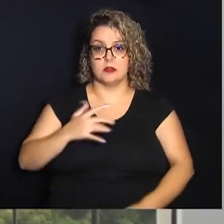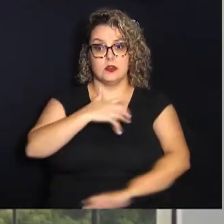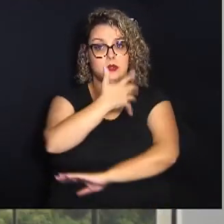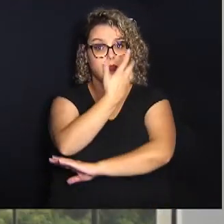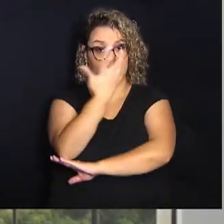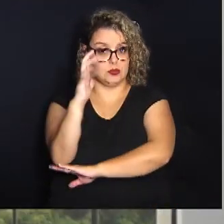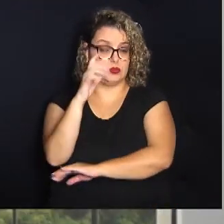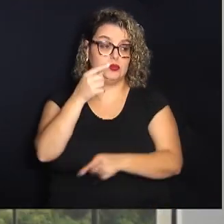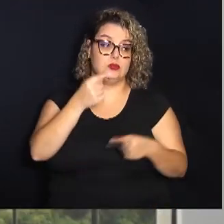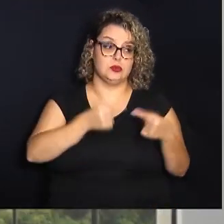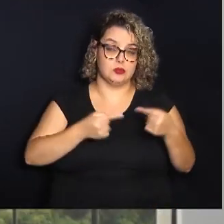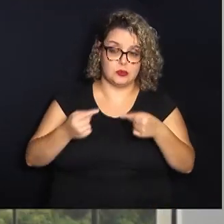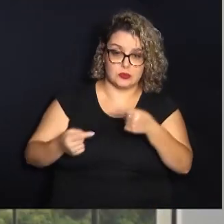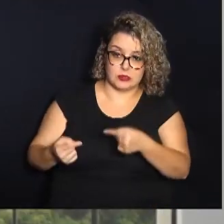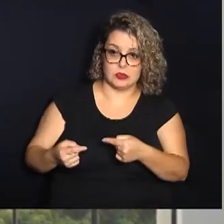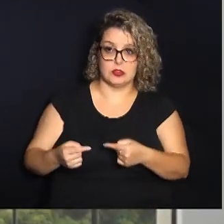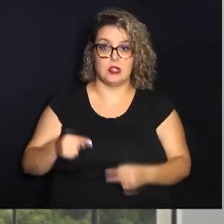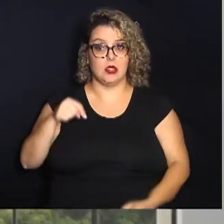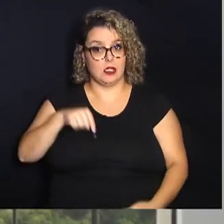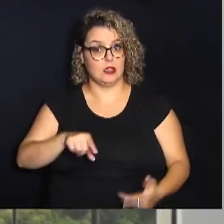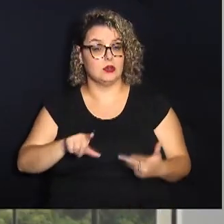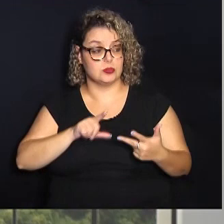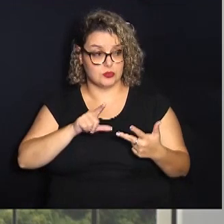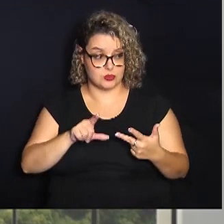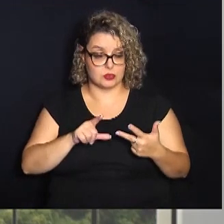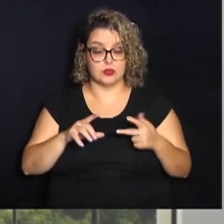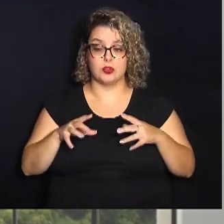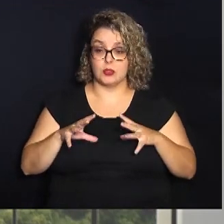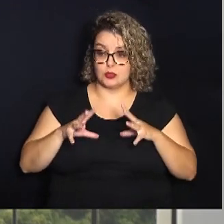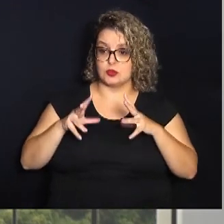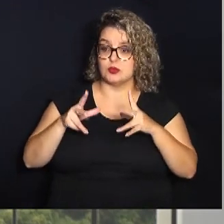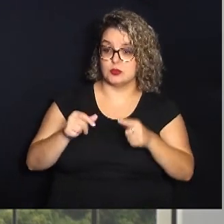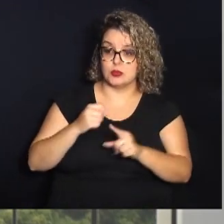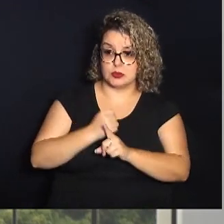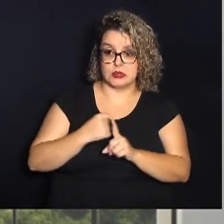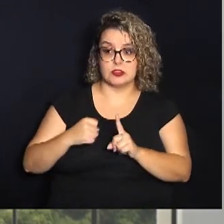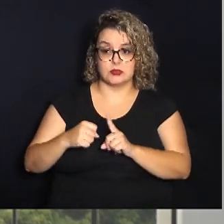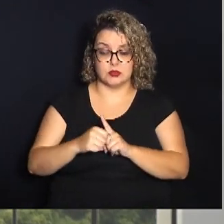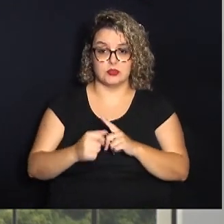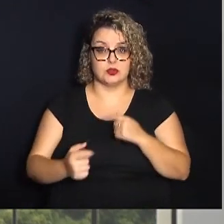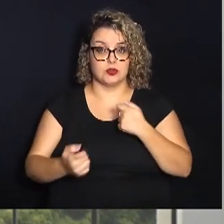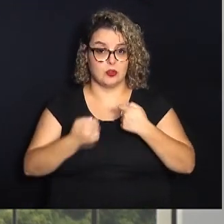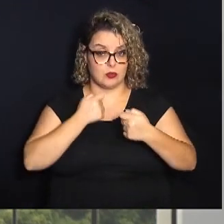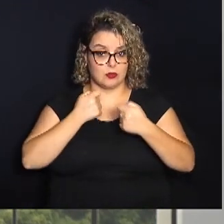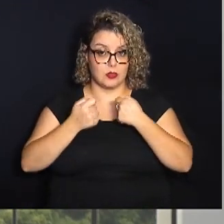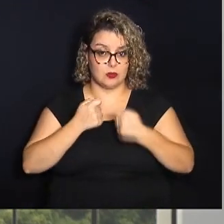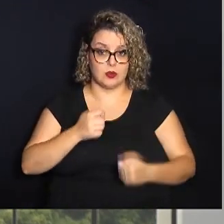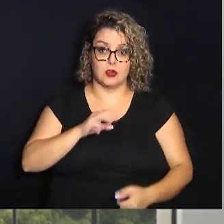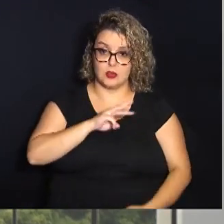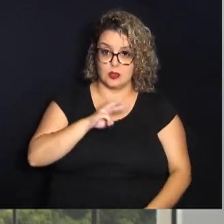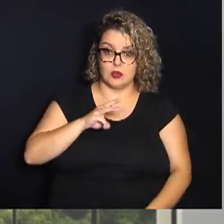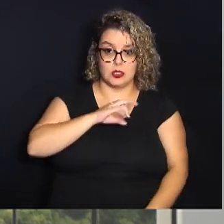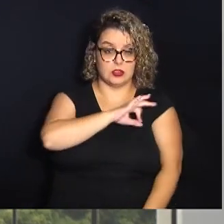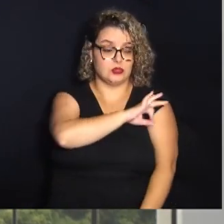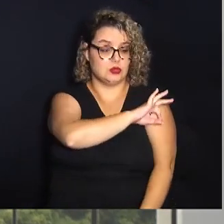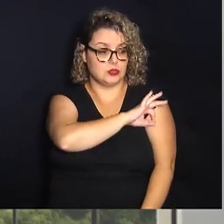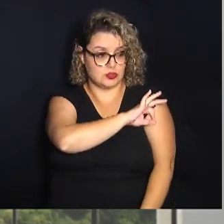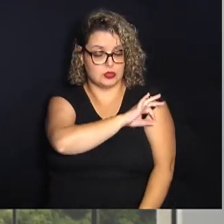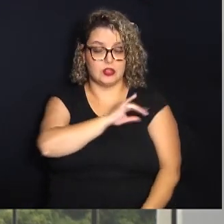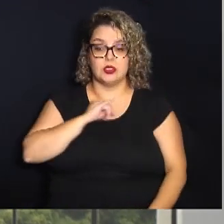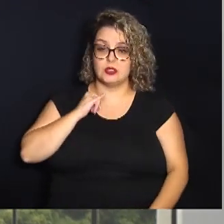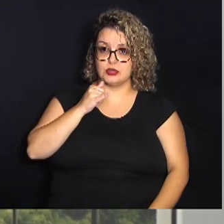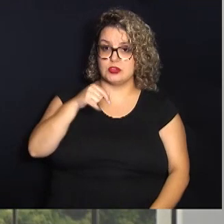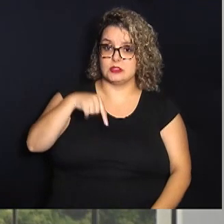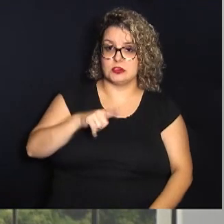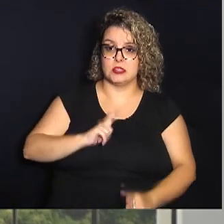muito discutido aqui no Legislativo, em toda a sociedade. Uma reportagem no site da Prefeitura diz que nesta